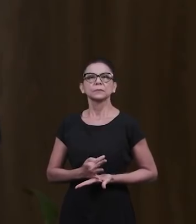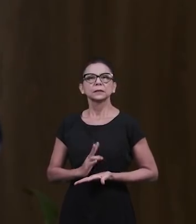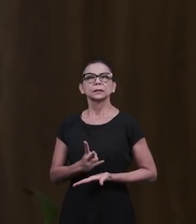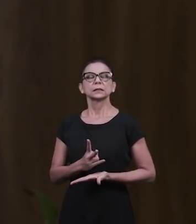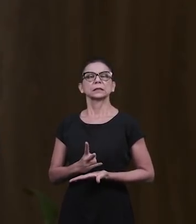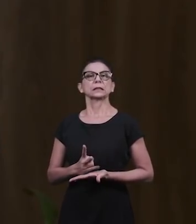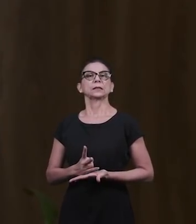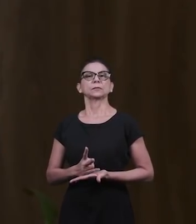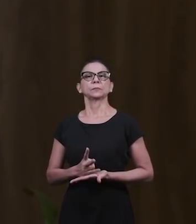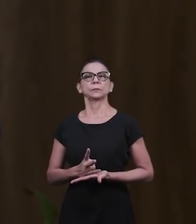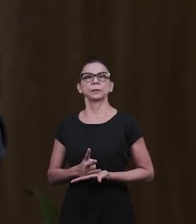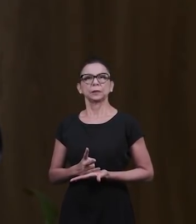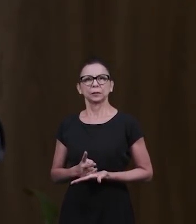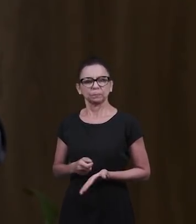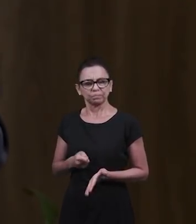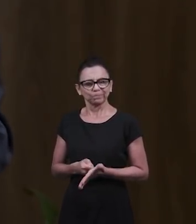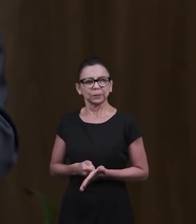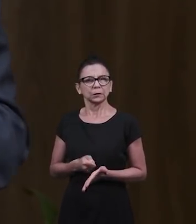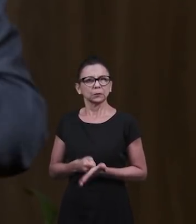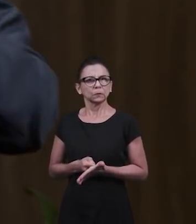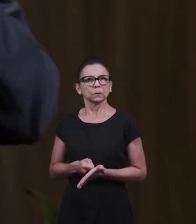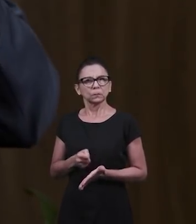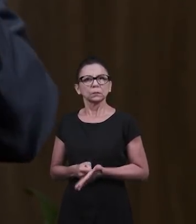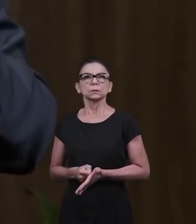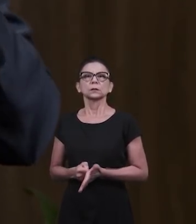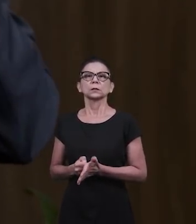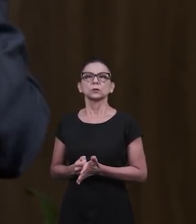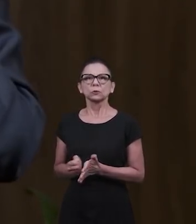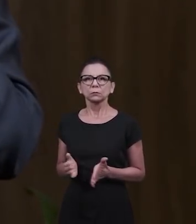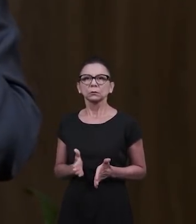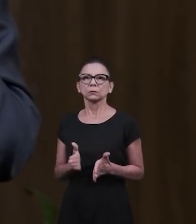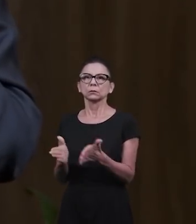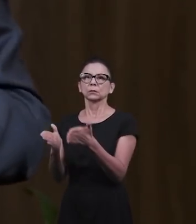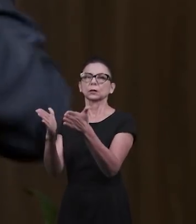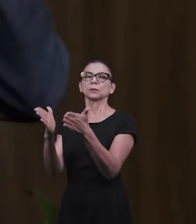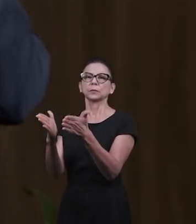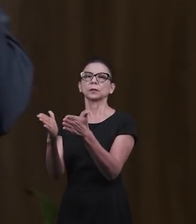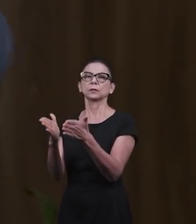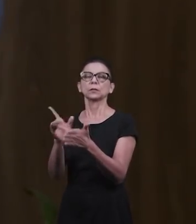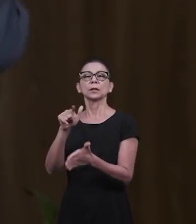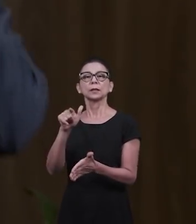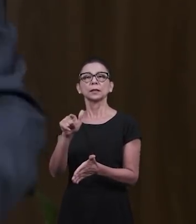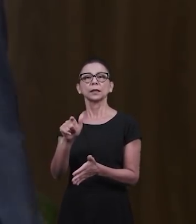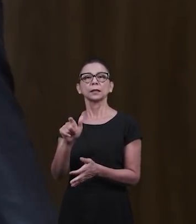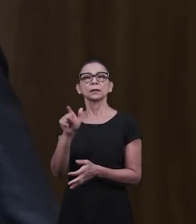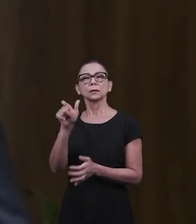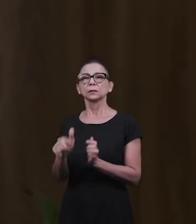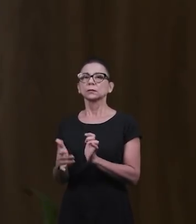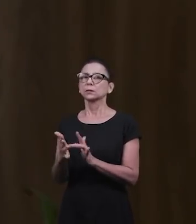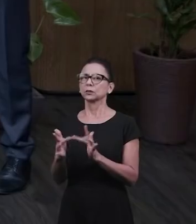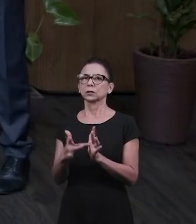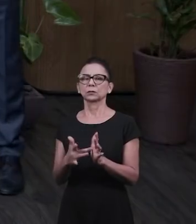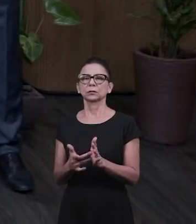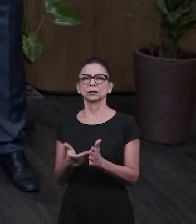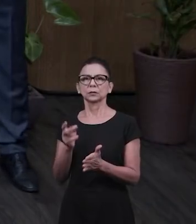ele persevera no caminho que é o Senhor Jesus. Ele prossegue na salvação.